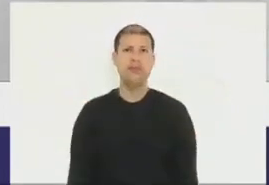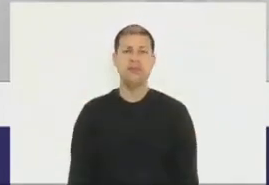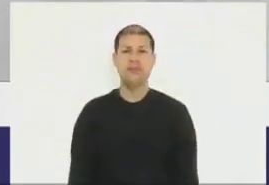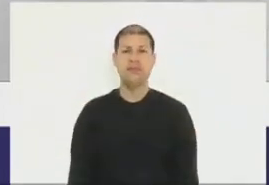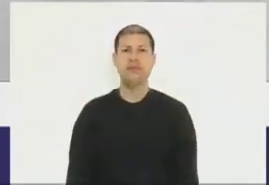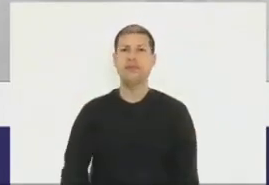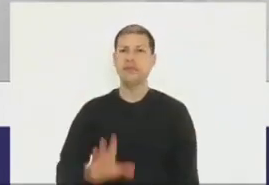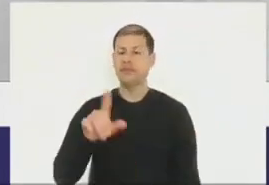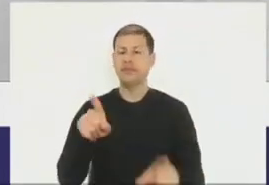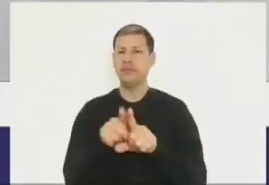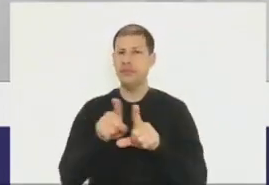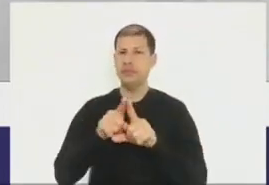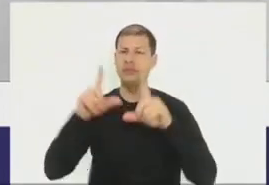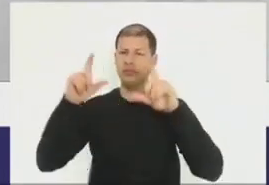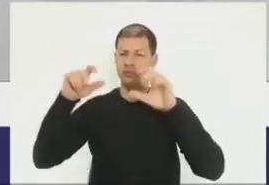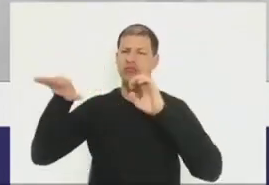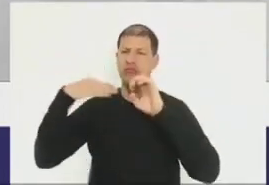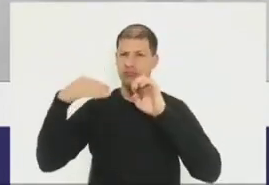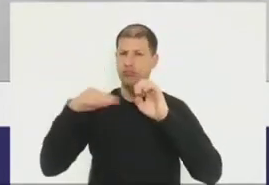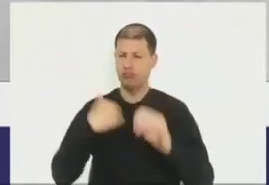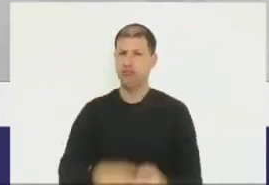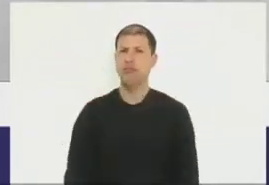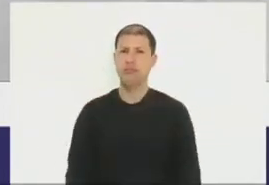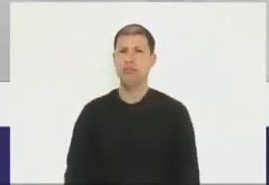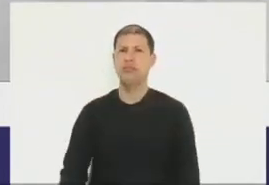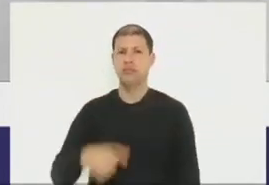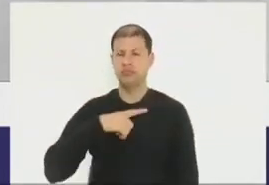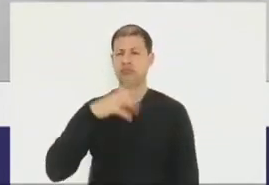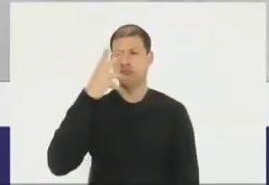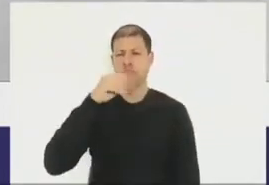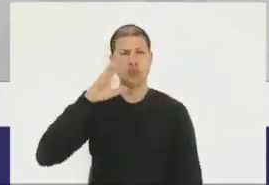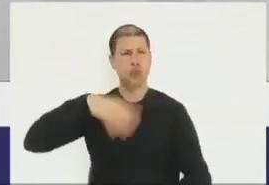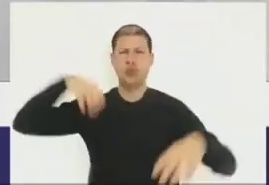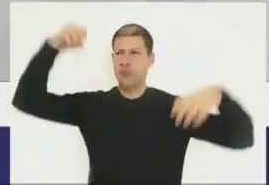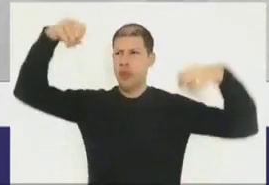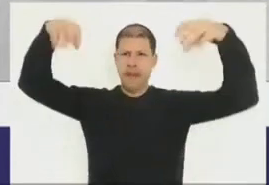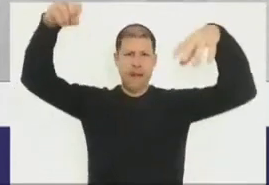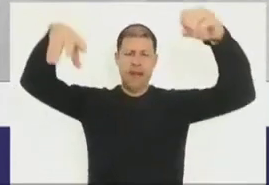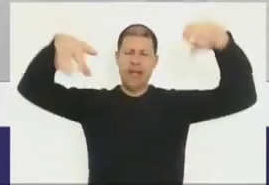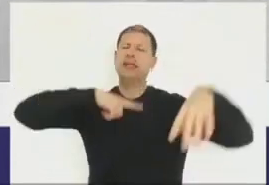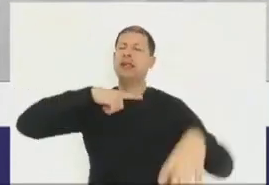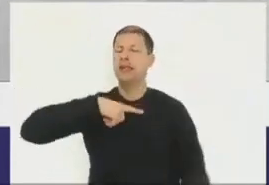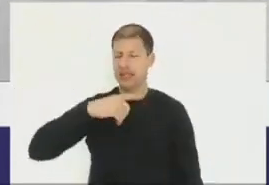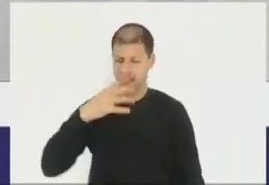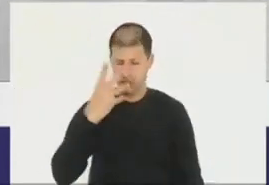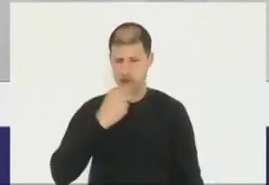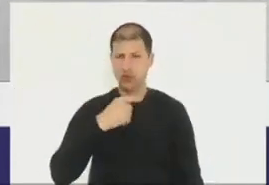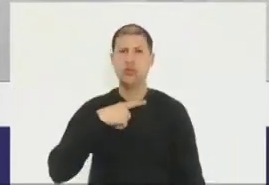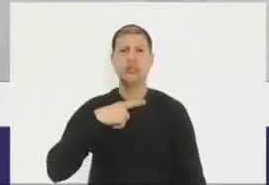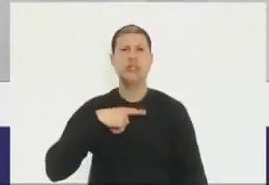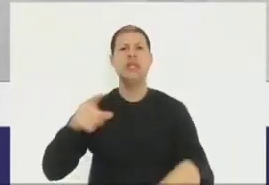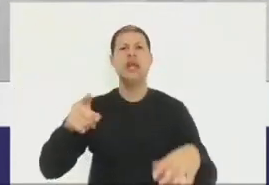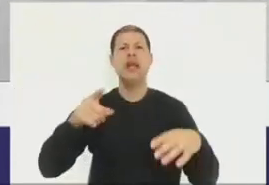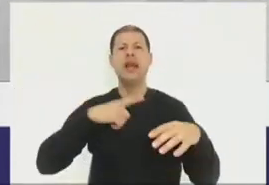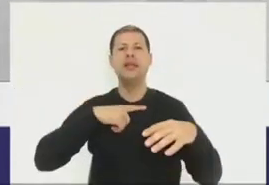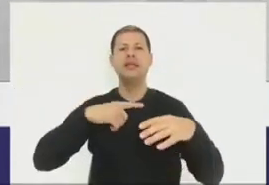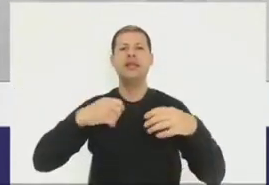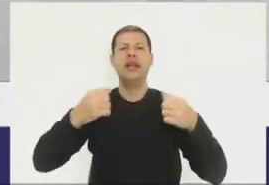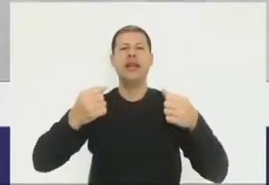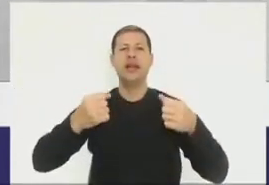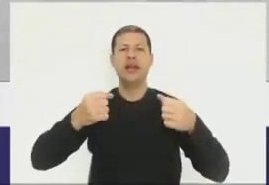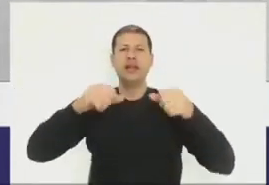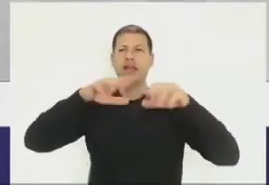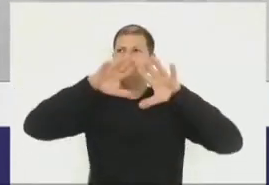inclusive mandou fotos para mim, que está bonito, tudo iluminado lá. Existe um trailer de lanche lá, uma pessoa que